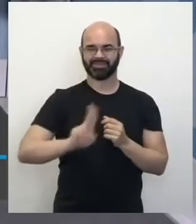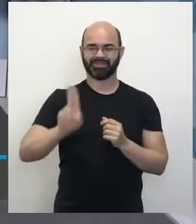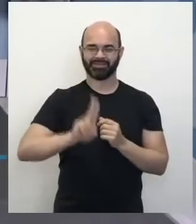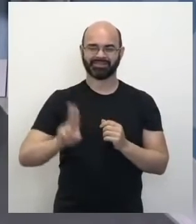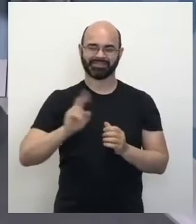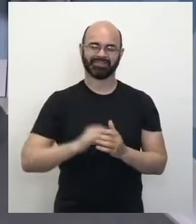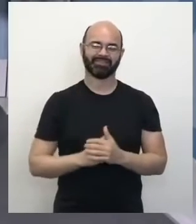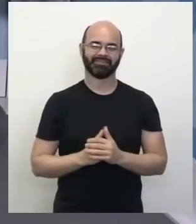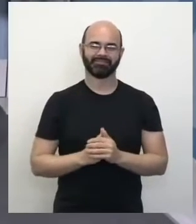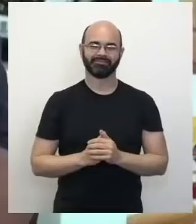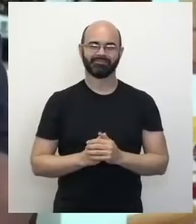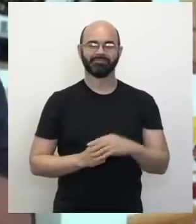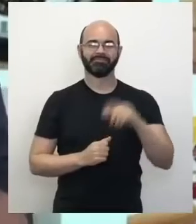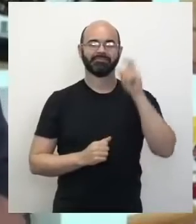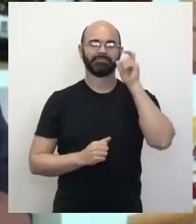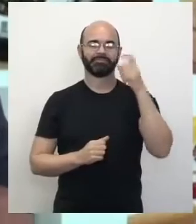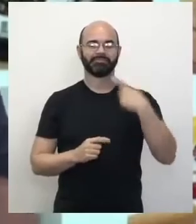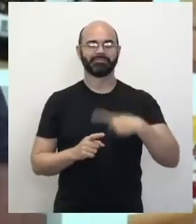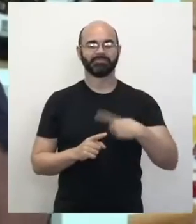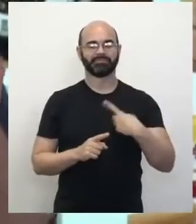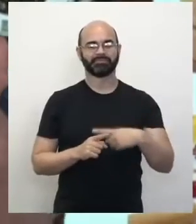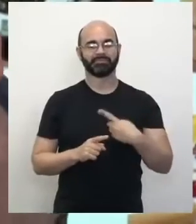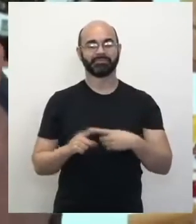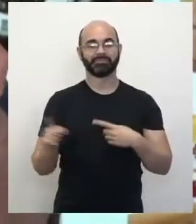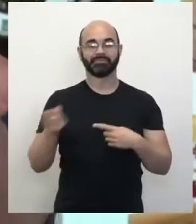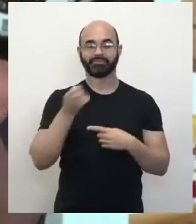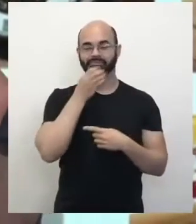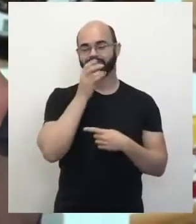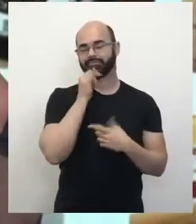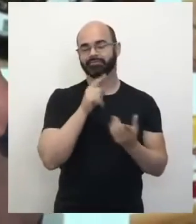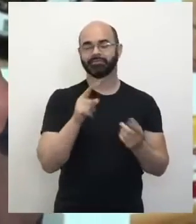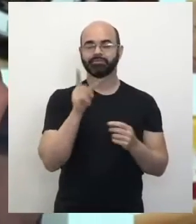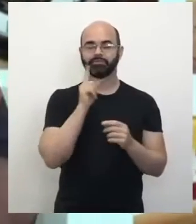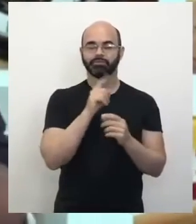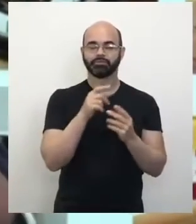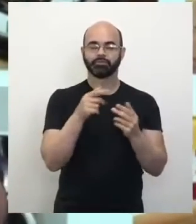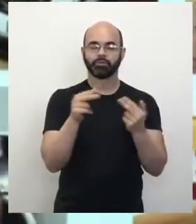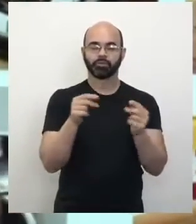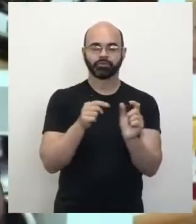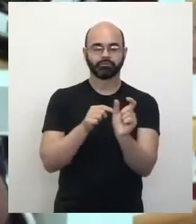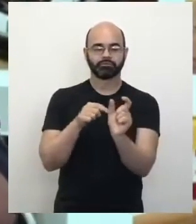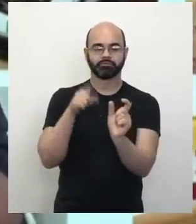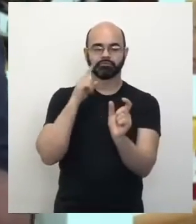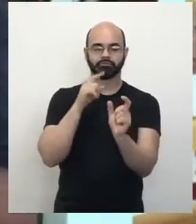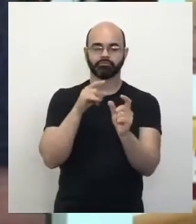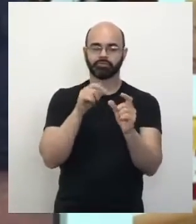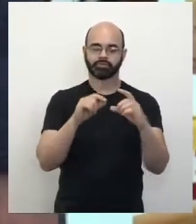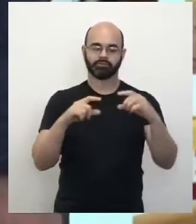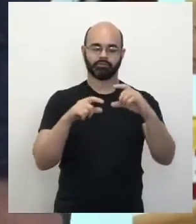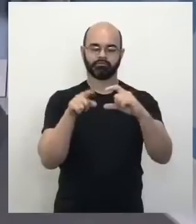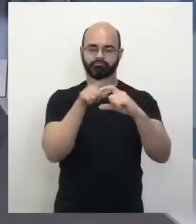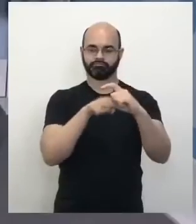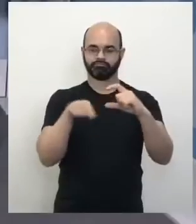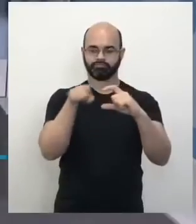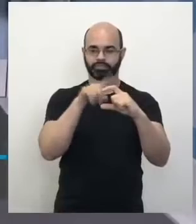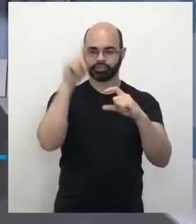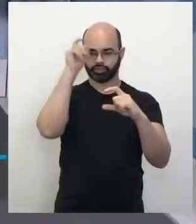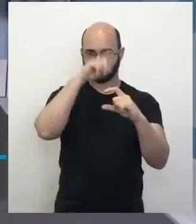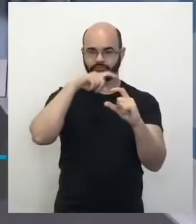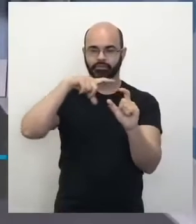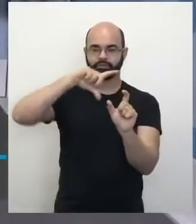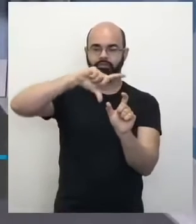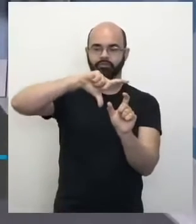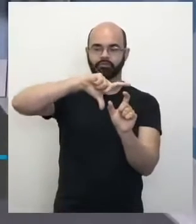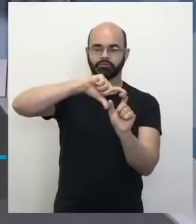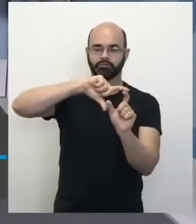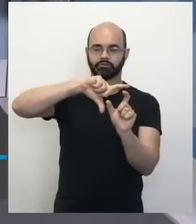esse é um instrumento muito bacana, porque ele é muito bom para você medir, por exemplo, a largura de objetos que sejam circulares, que são mais complexos, né? De